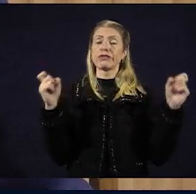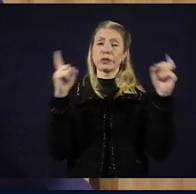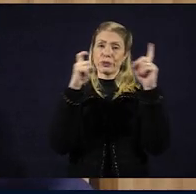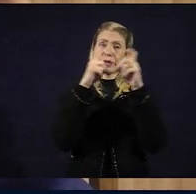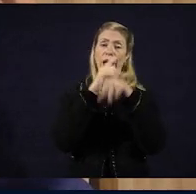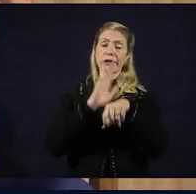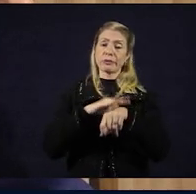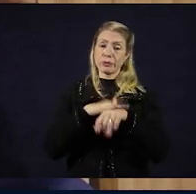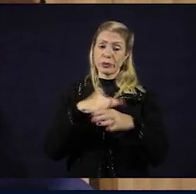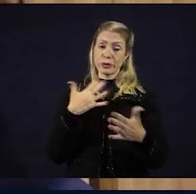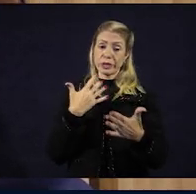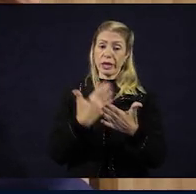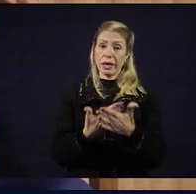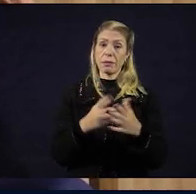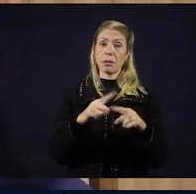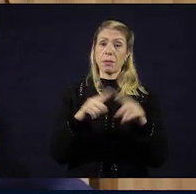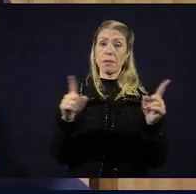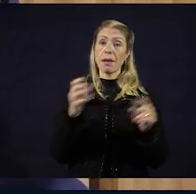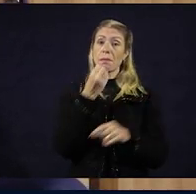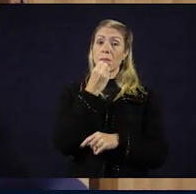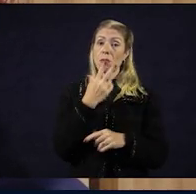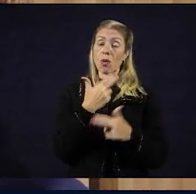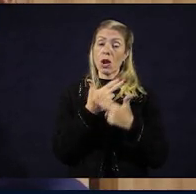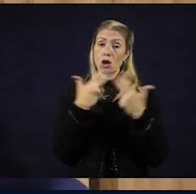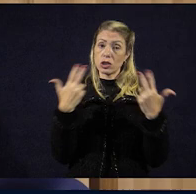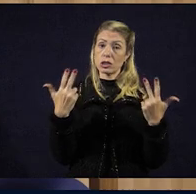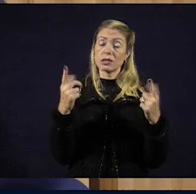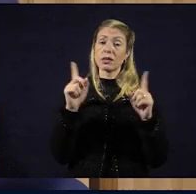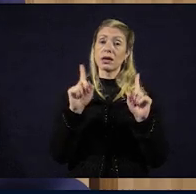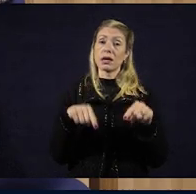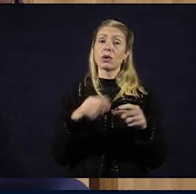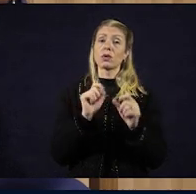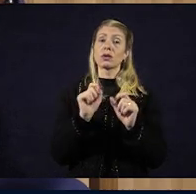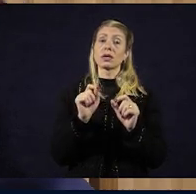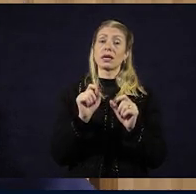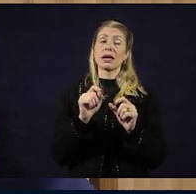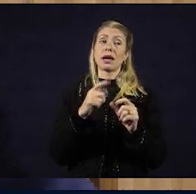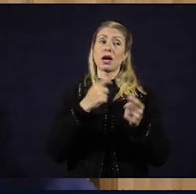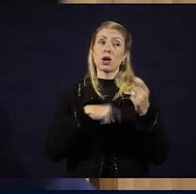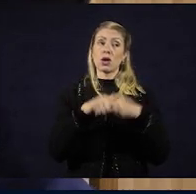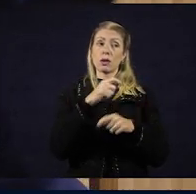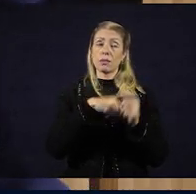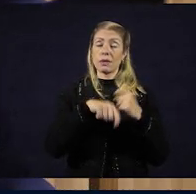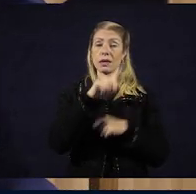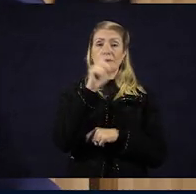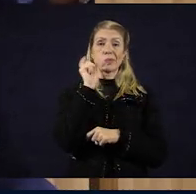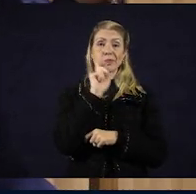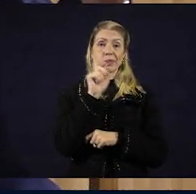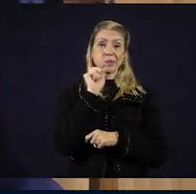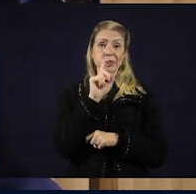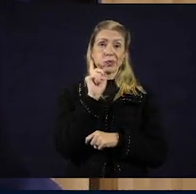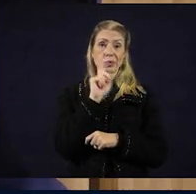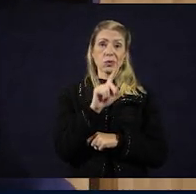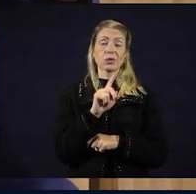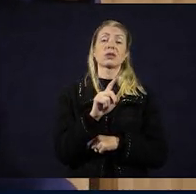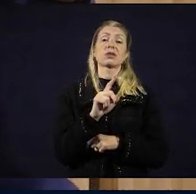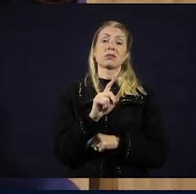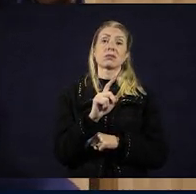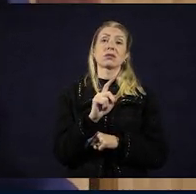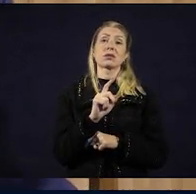algum tempo a boa notícia que a economia americana tá relativamente desalavancada não vamos viver uma crise